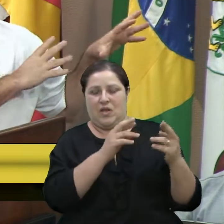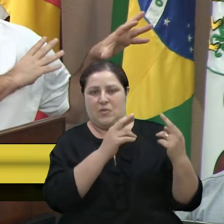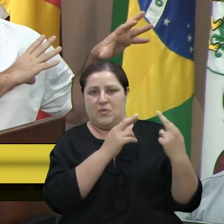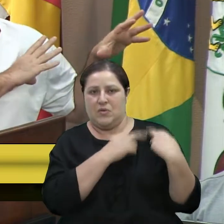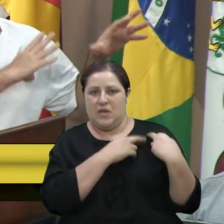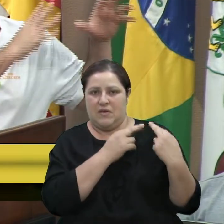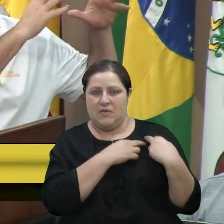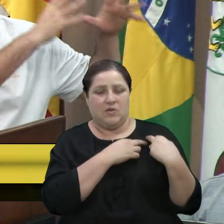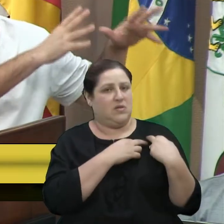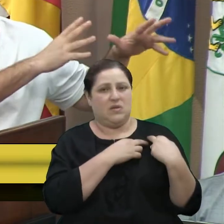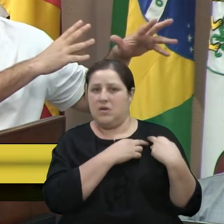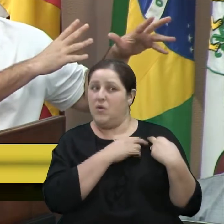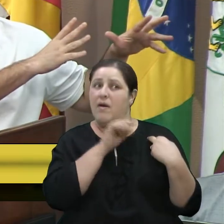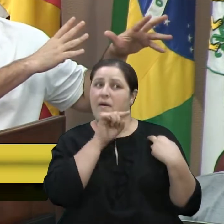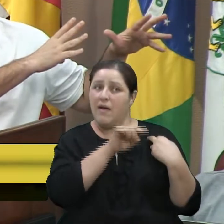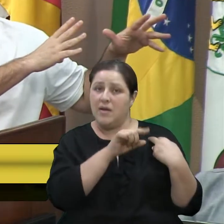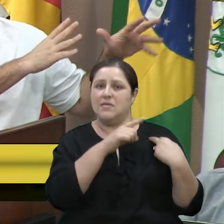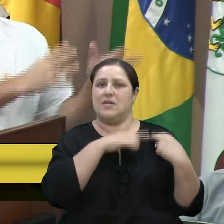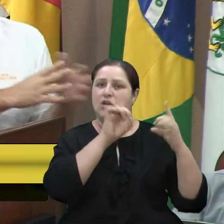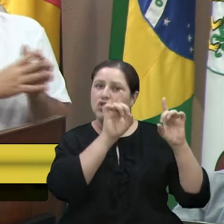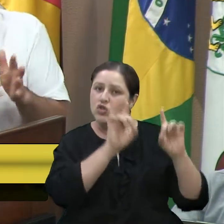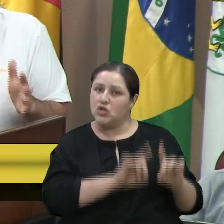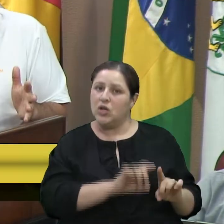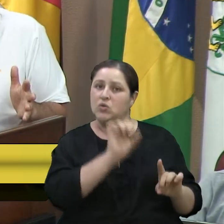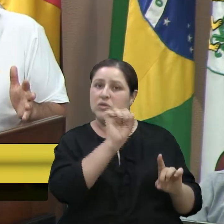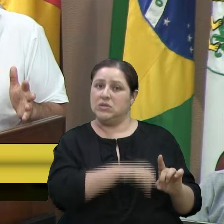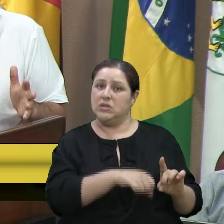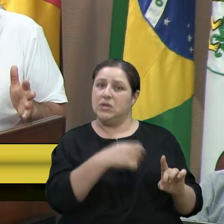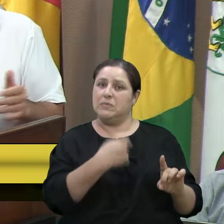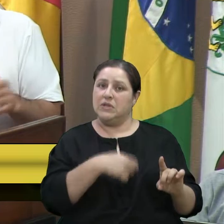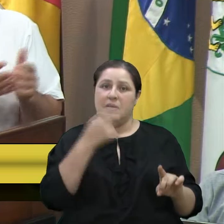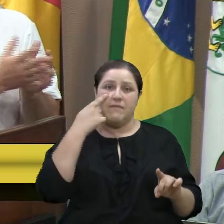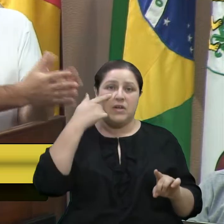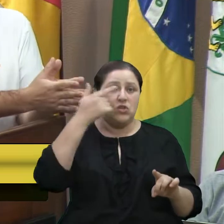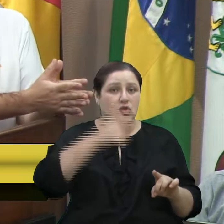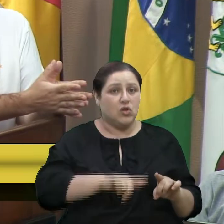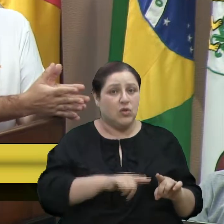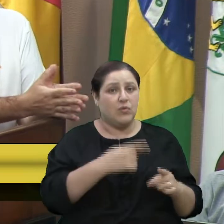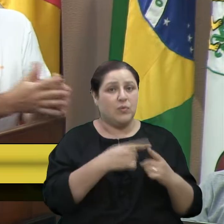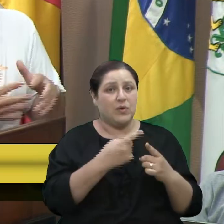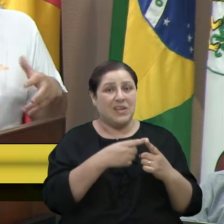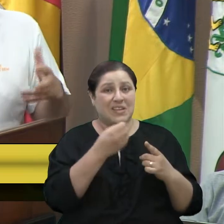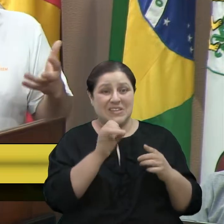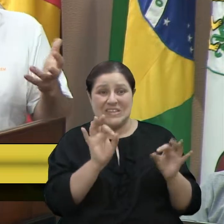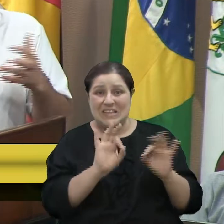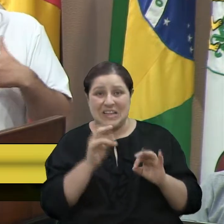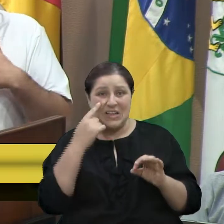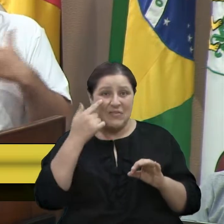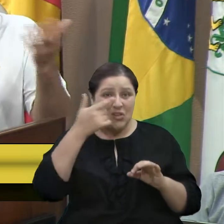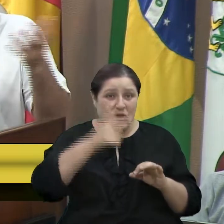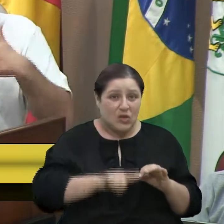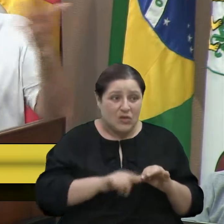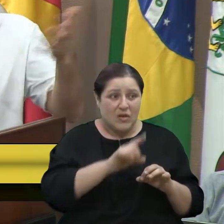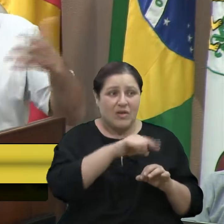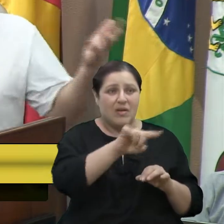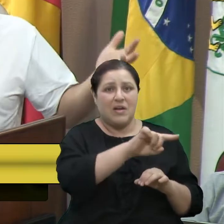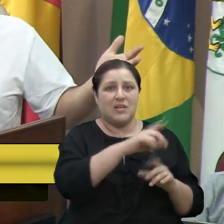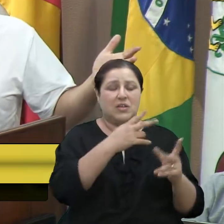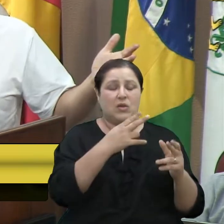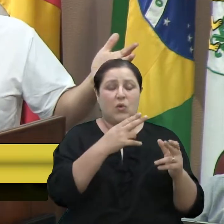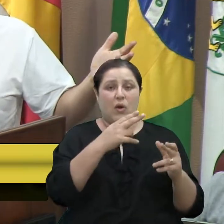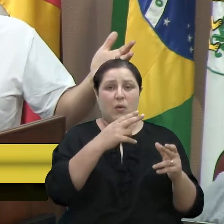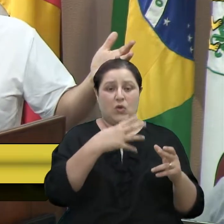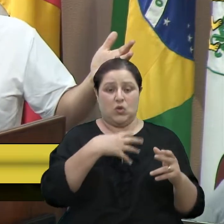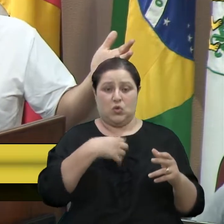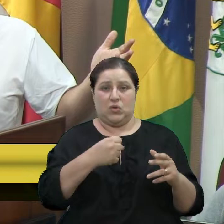por eles, que eles têm direito, mas tem que ser revisto, porque senão eles mesmos vão... Eles estão sendo suicidas dele